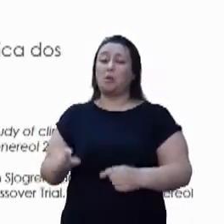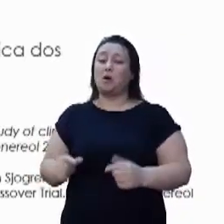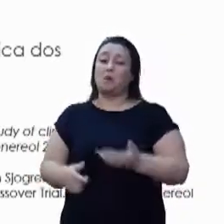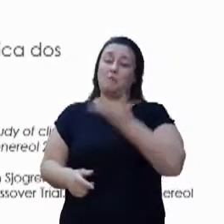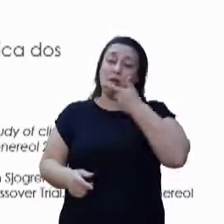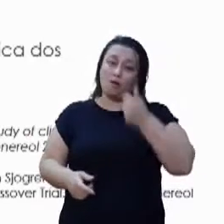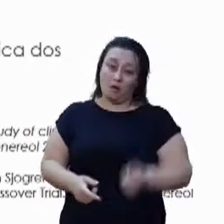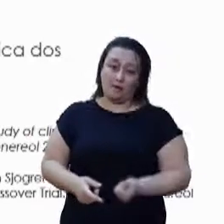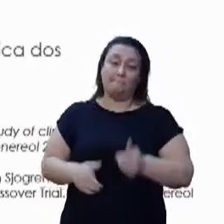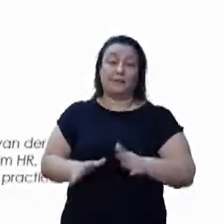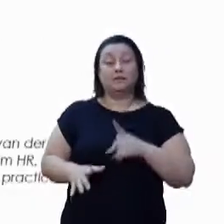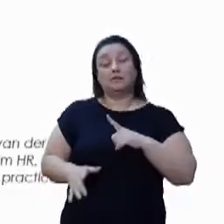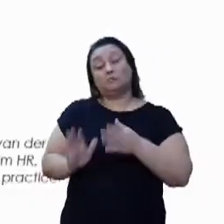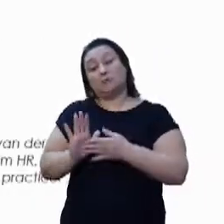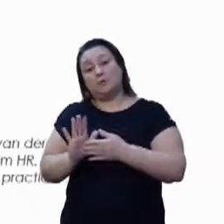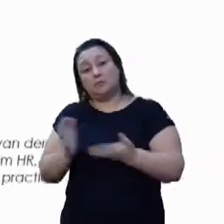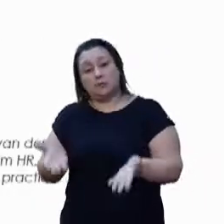sintomas cutâneos.